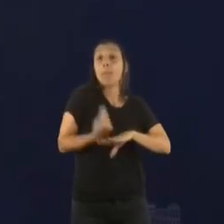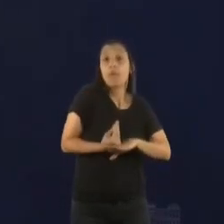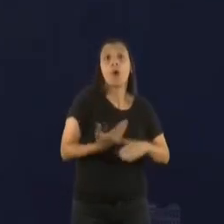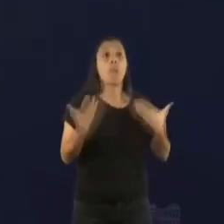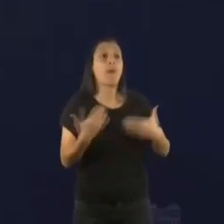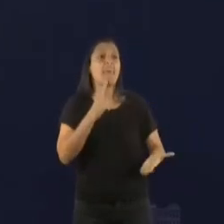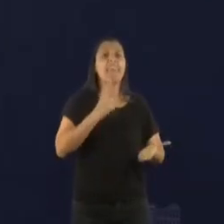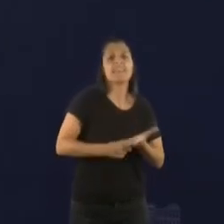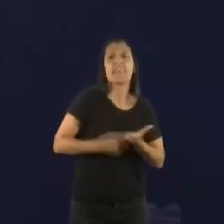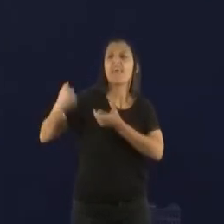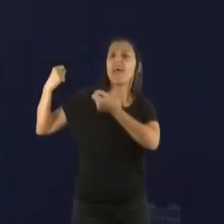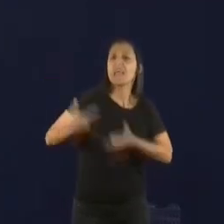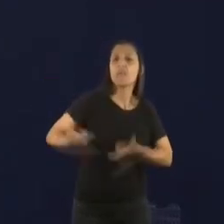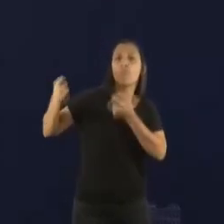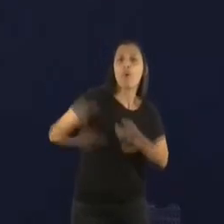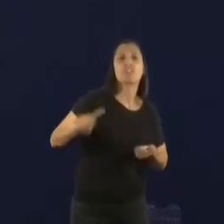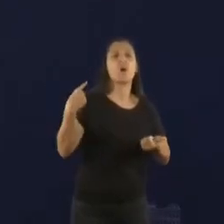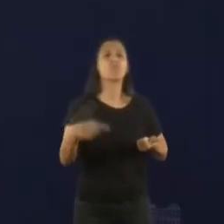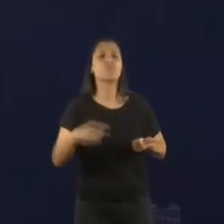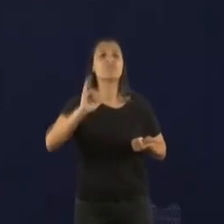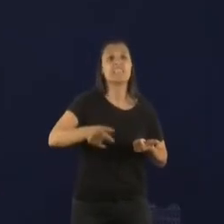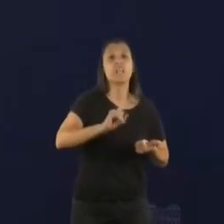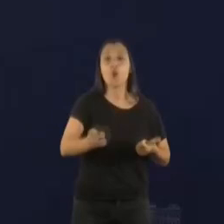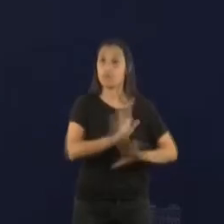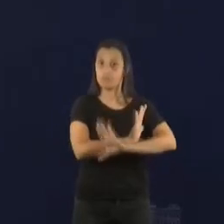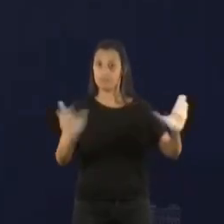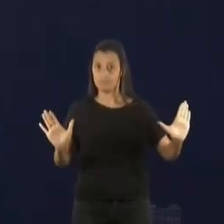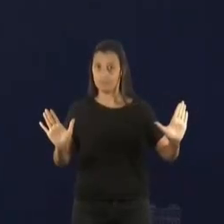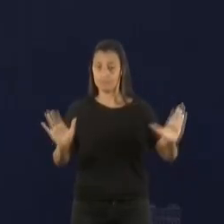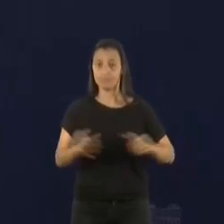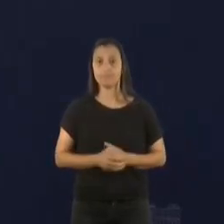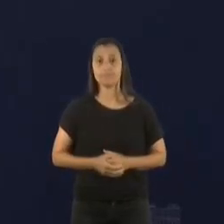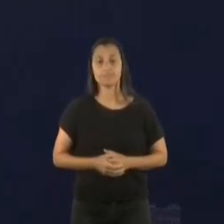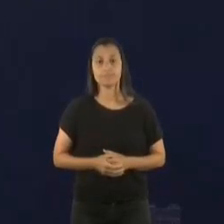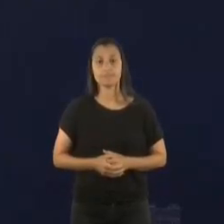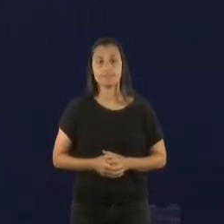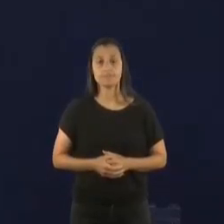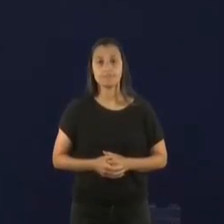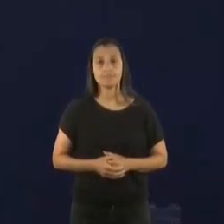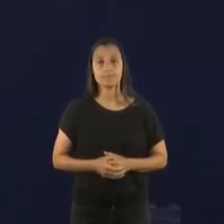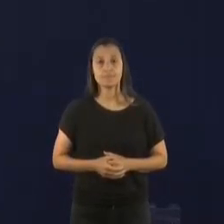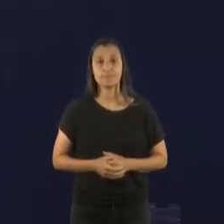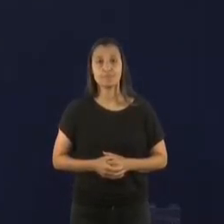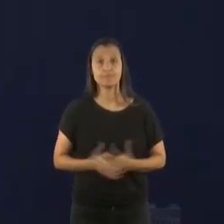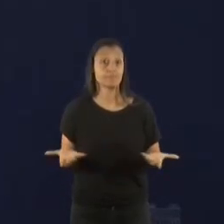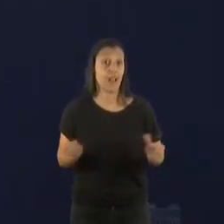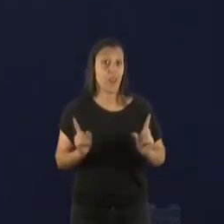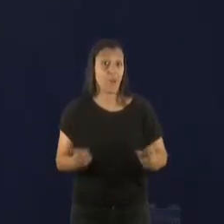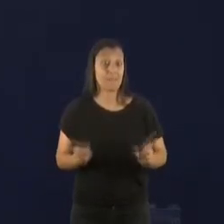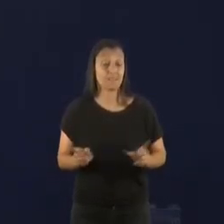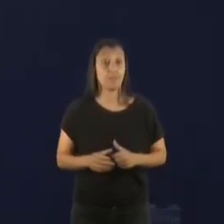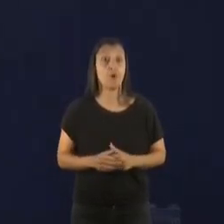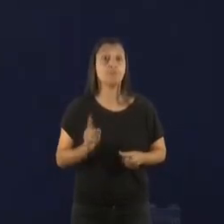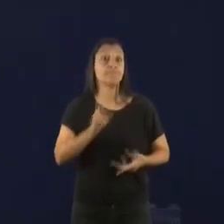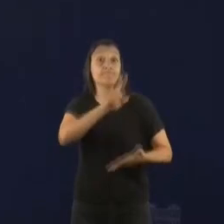turn com a implementação do novo sistema coloca-se um fim a possibilidade de que um funcionário de plantão possa decidir o